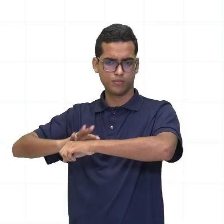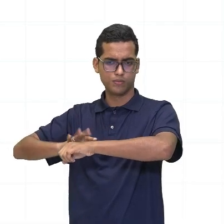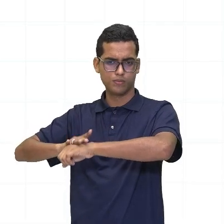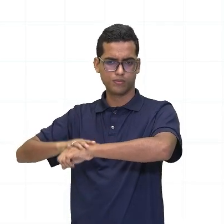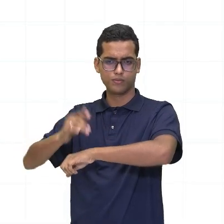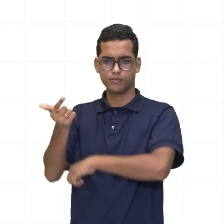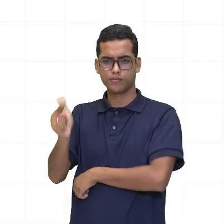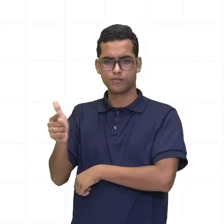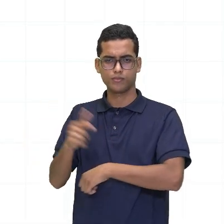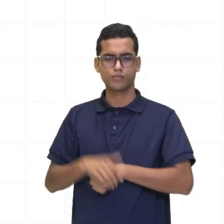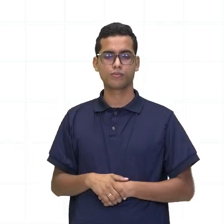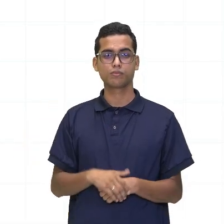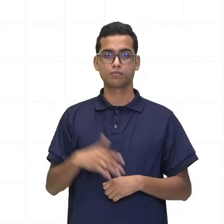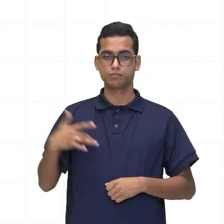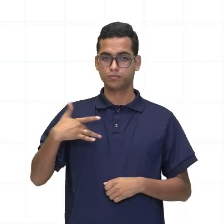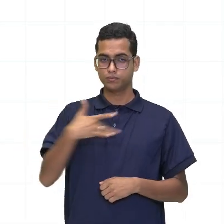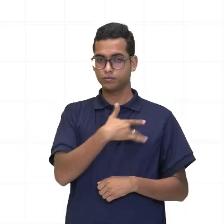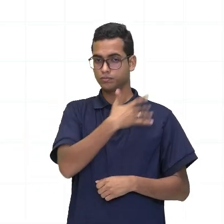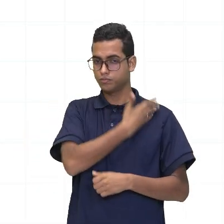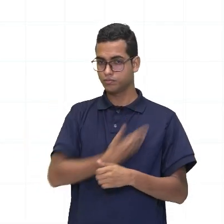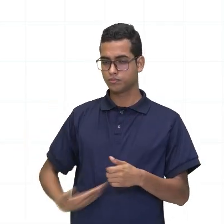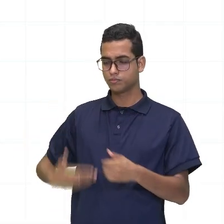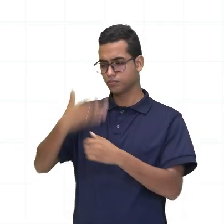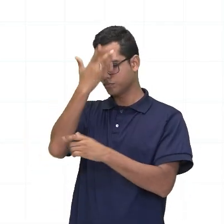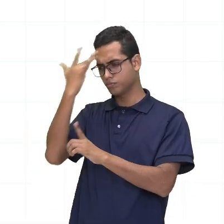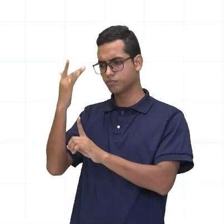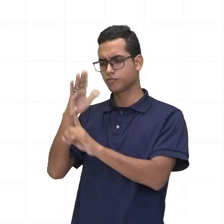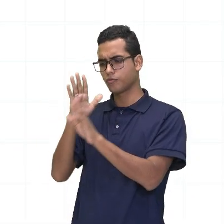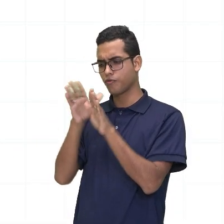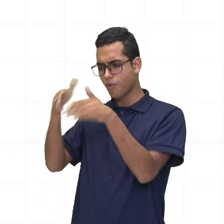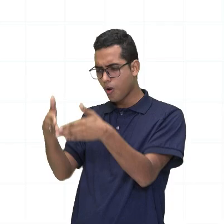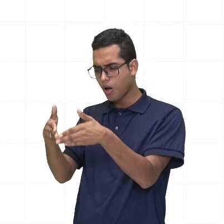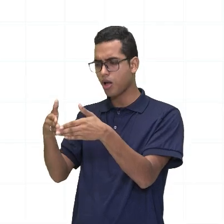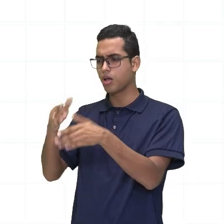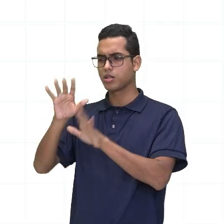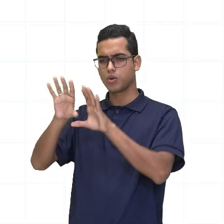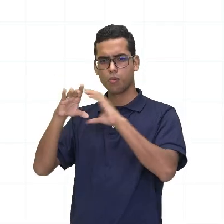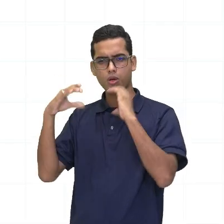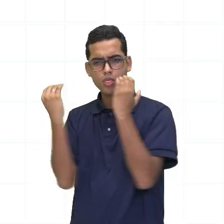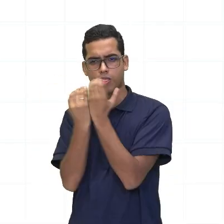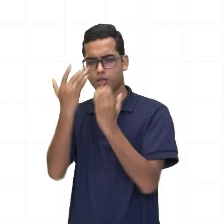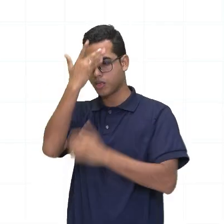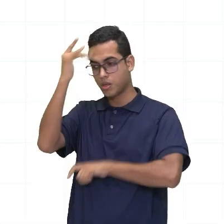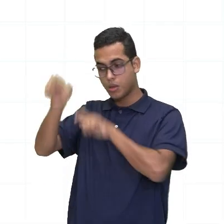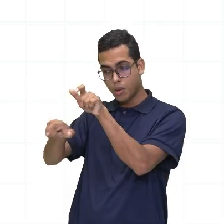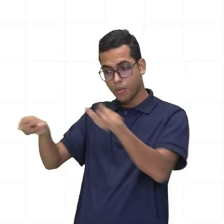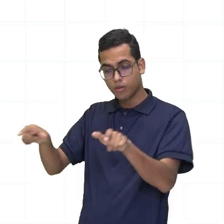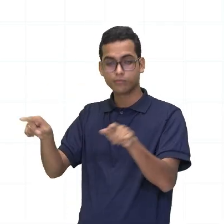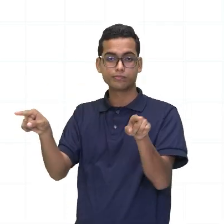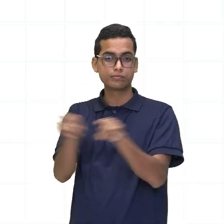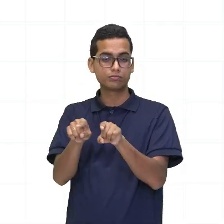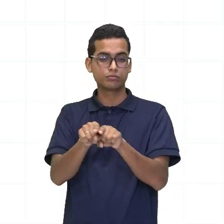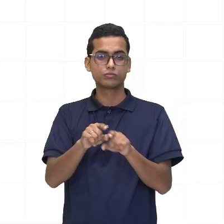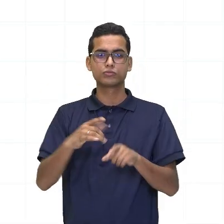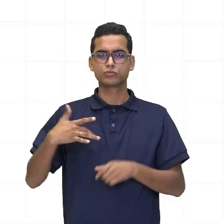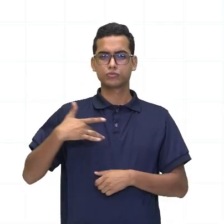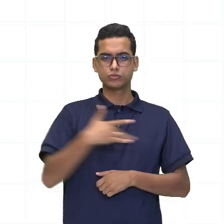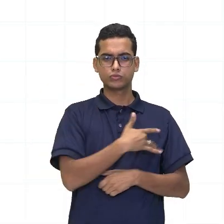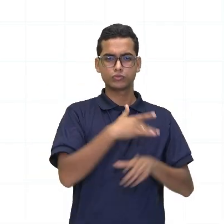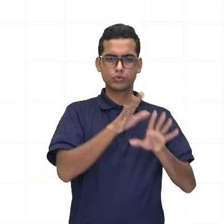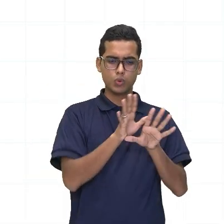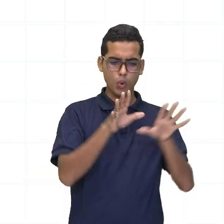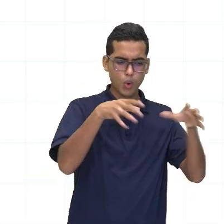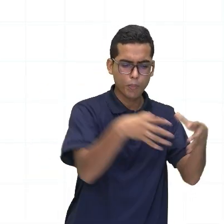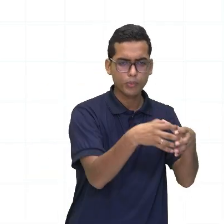saúde pública, que vai focar ali no indivíduo, na sua comunidade, né? E o conceito de saúde coletiva é quando a